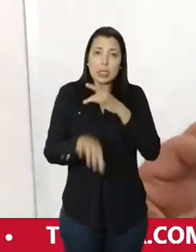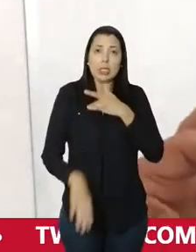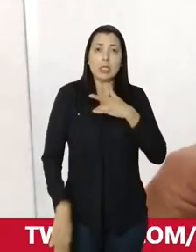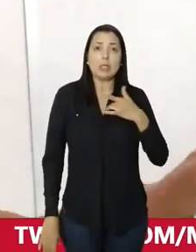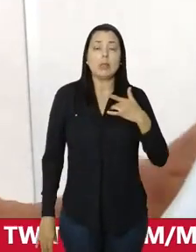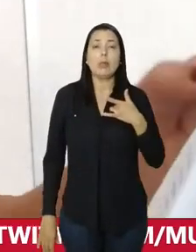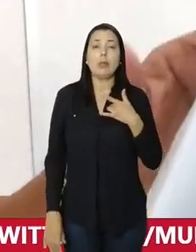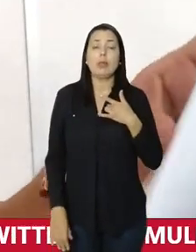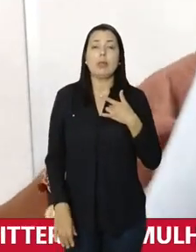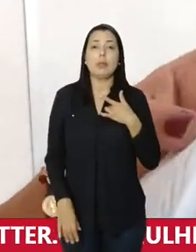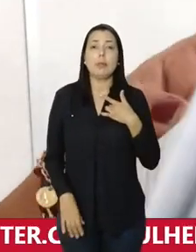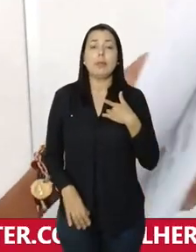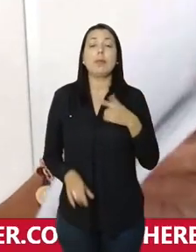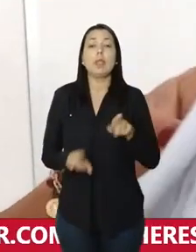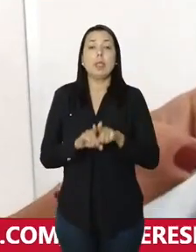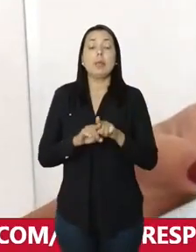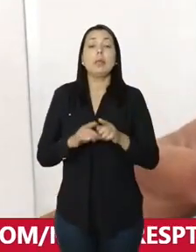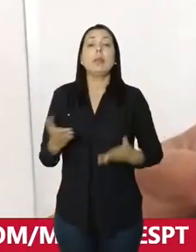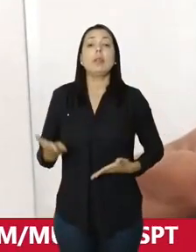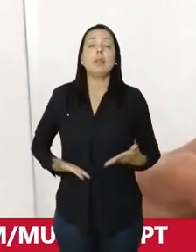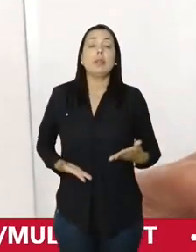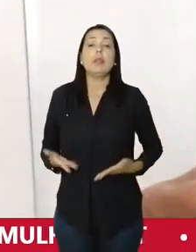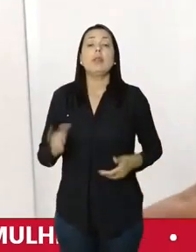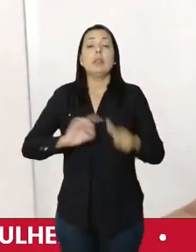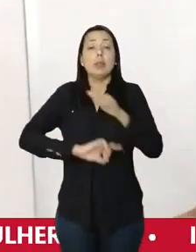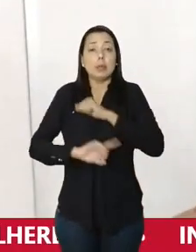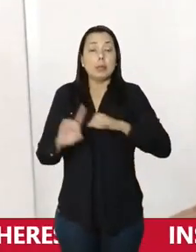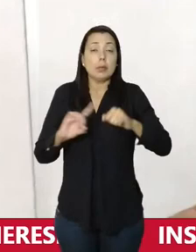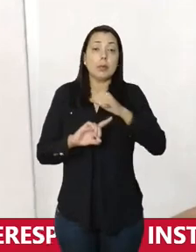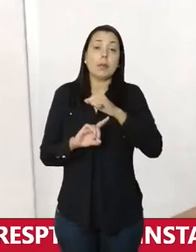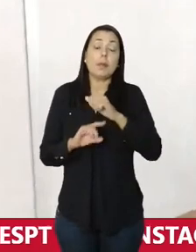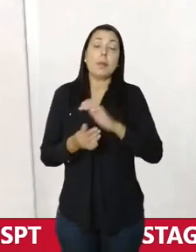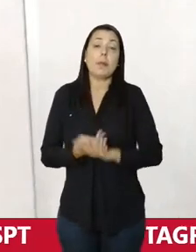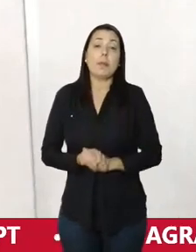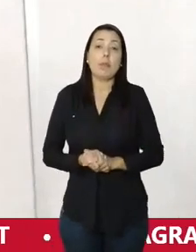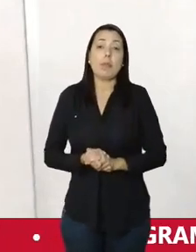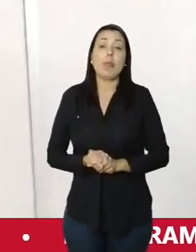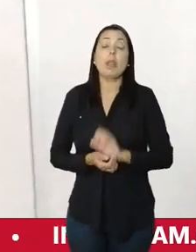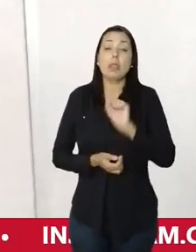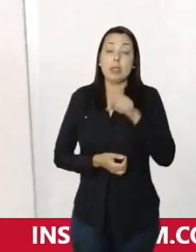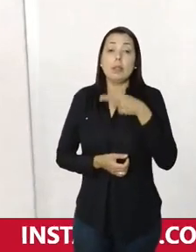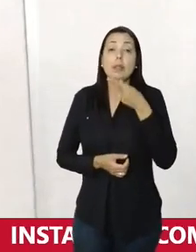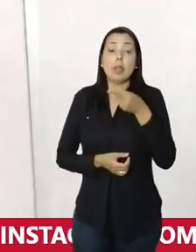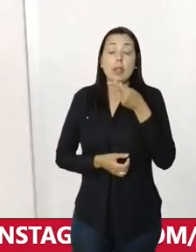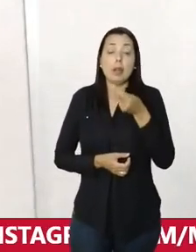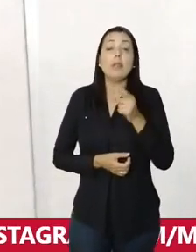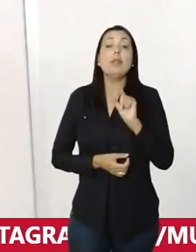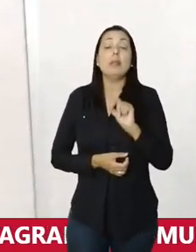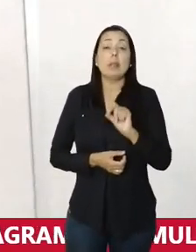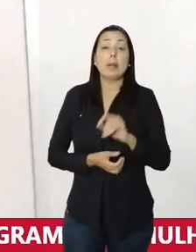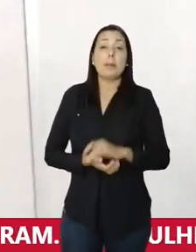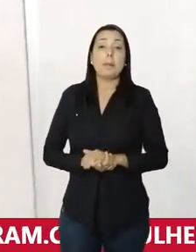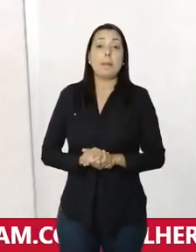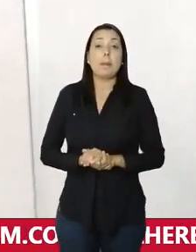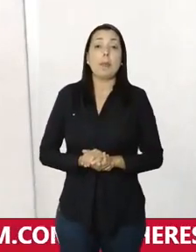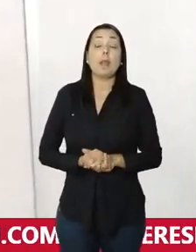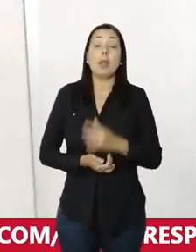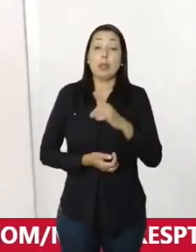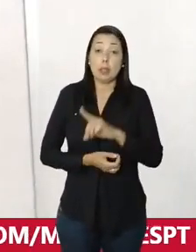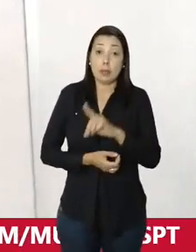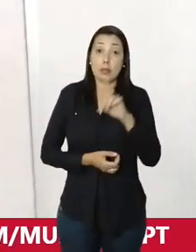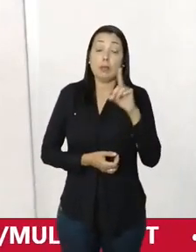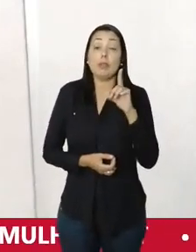saúde e na assistência social. Eu dizia, naquele